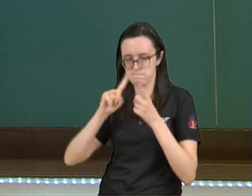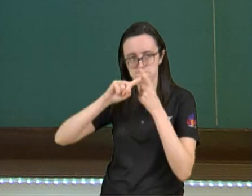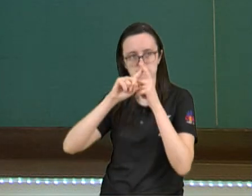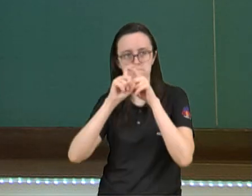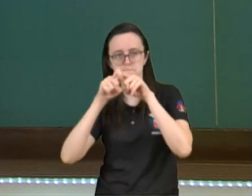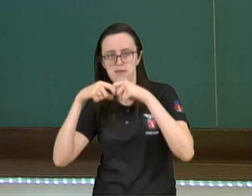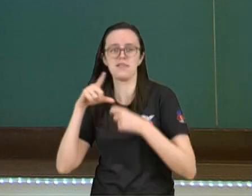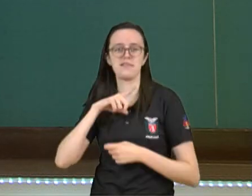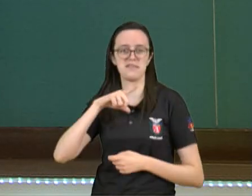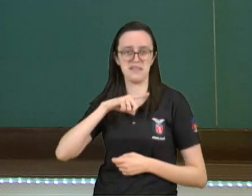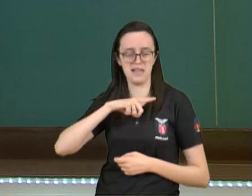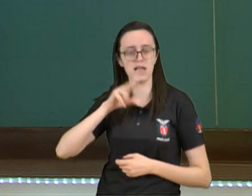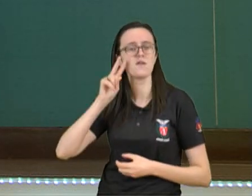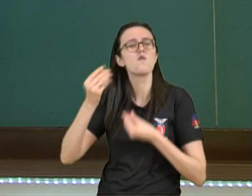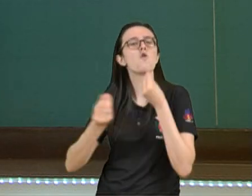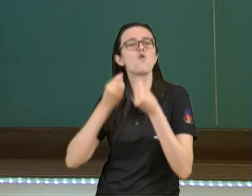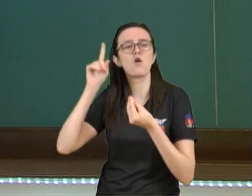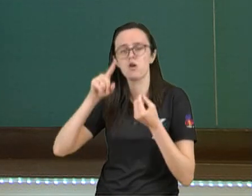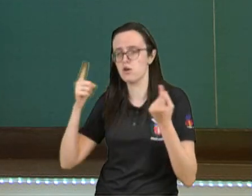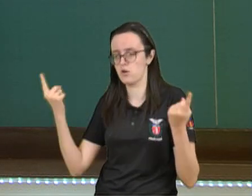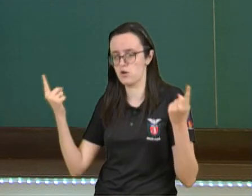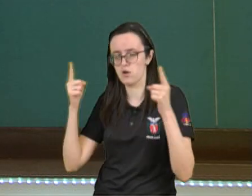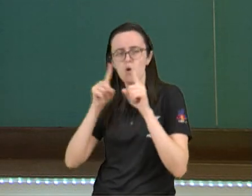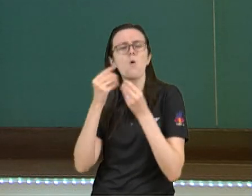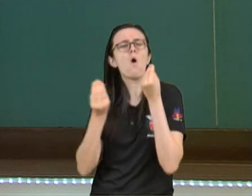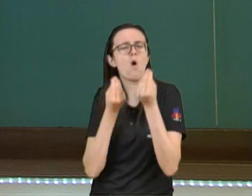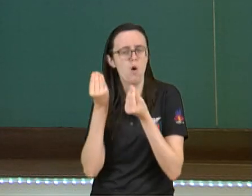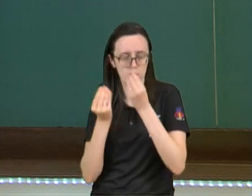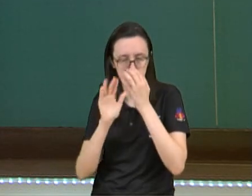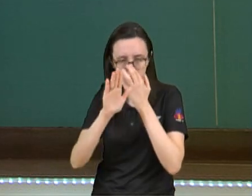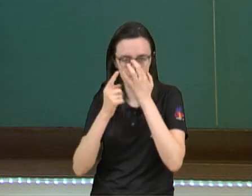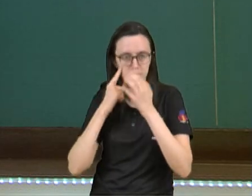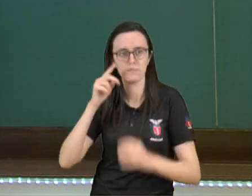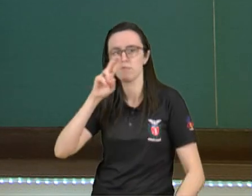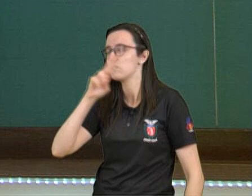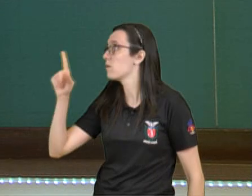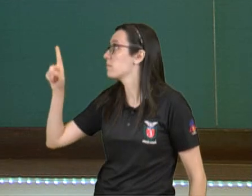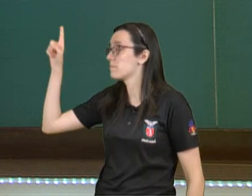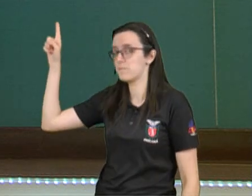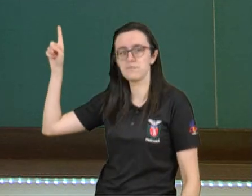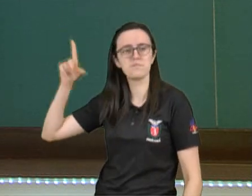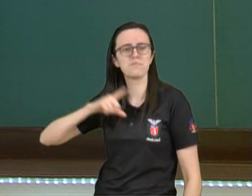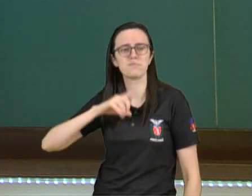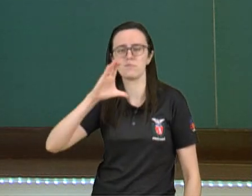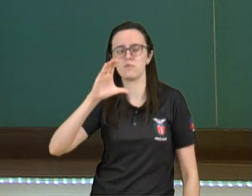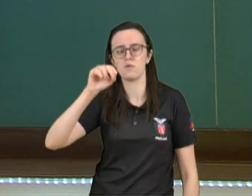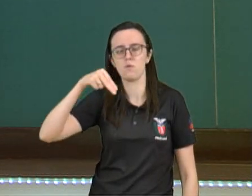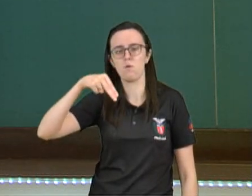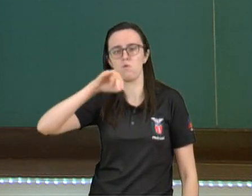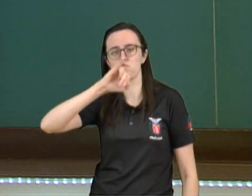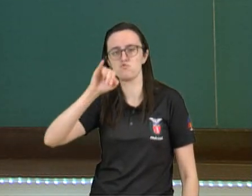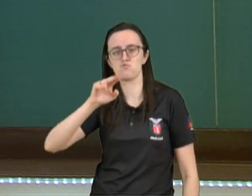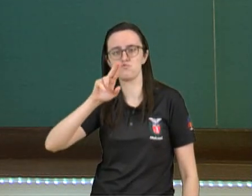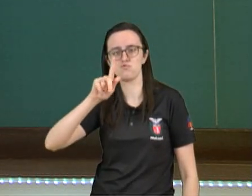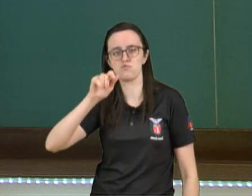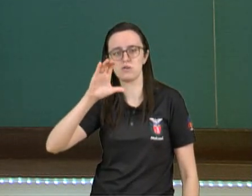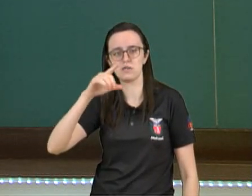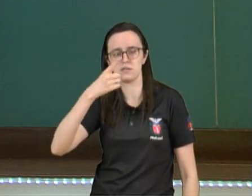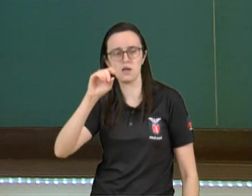nesse caso, ocorre por conjugação. Acontece com protozoários ciliados. Aqui a gente